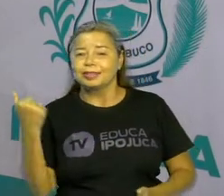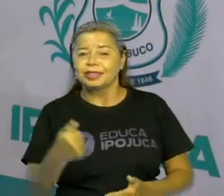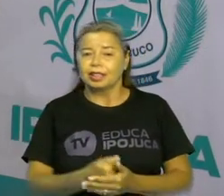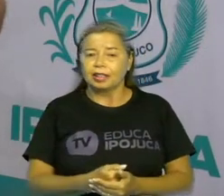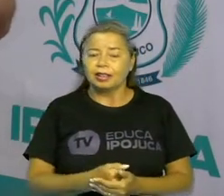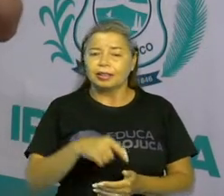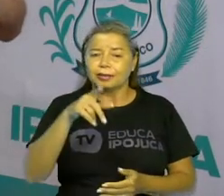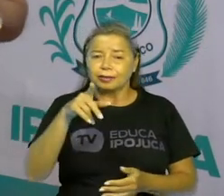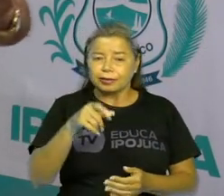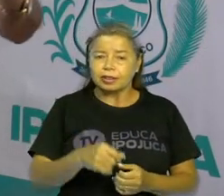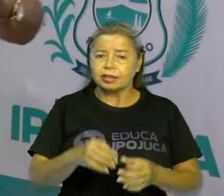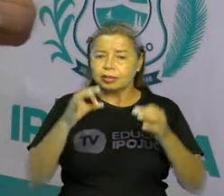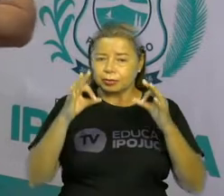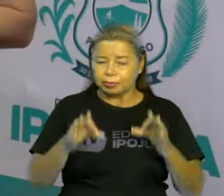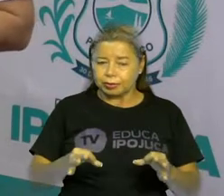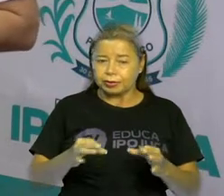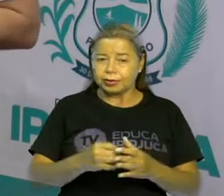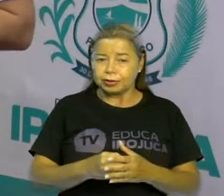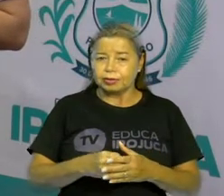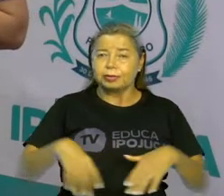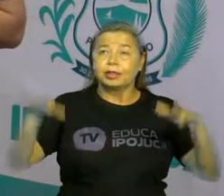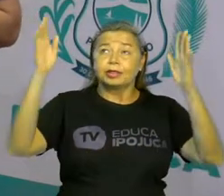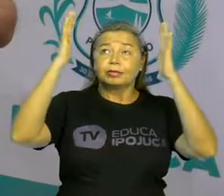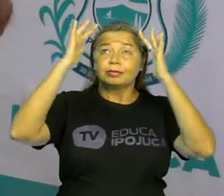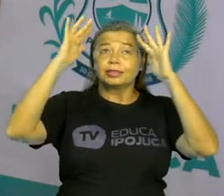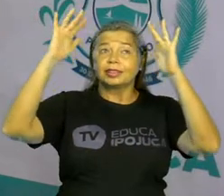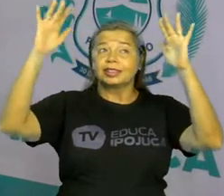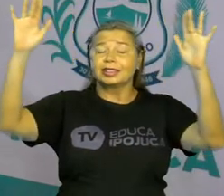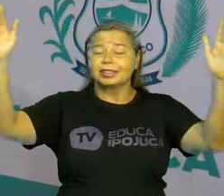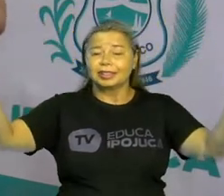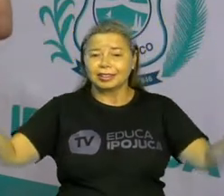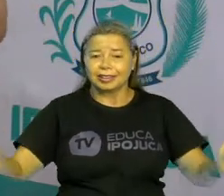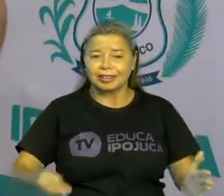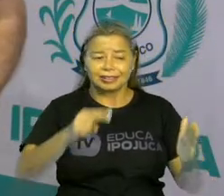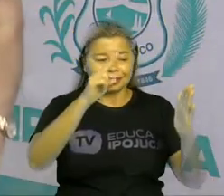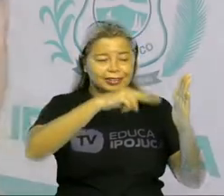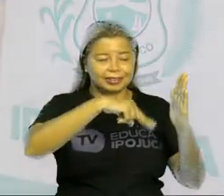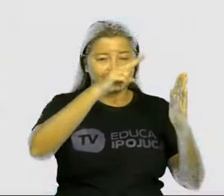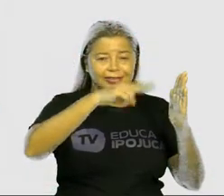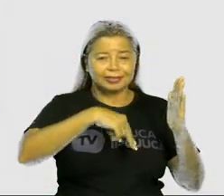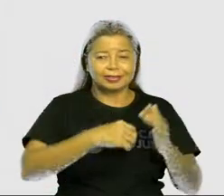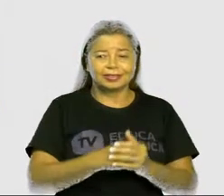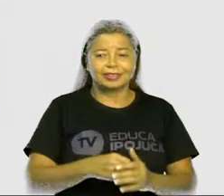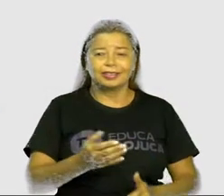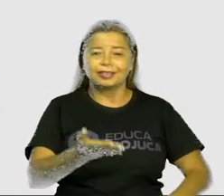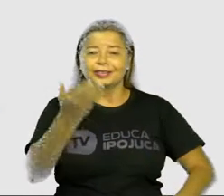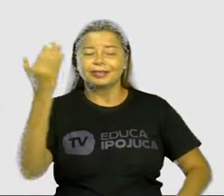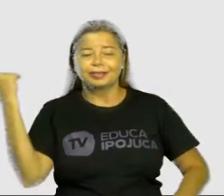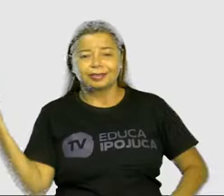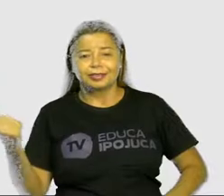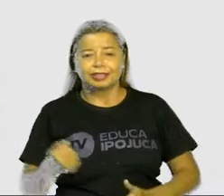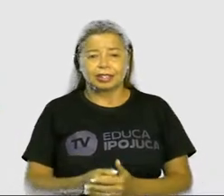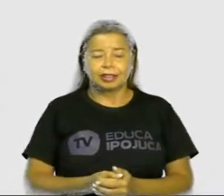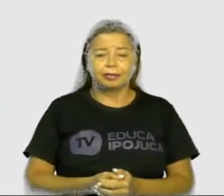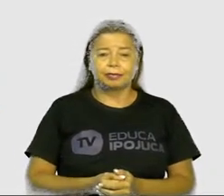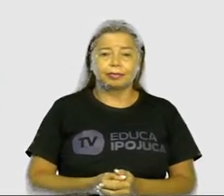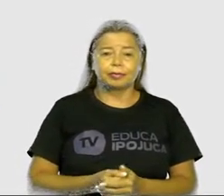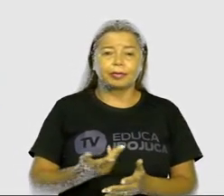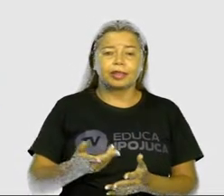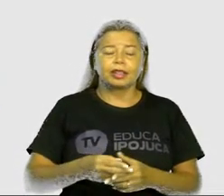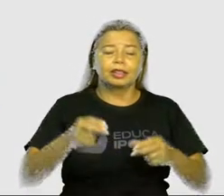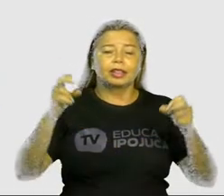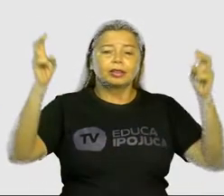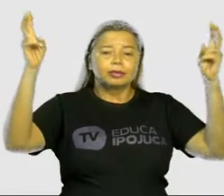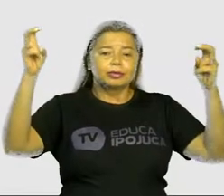estão preparados para viajar no mundo da leitura? Então vamos comigo. Viagem Maluca é o